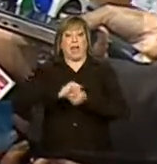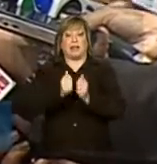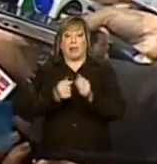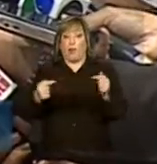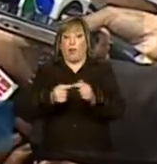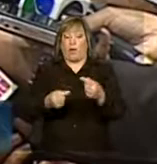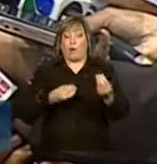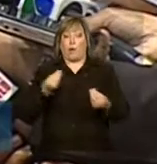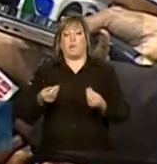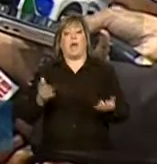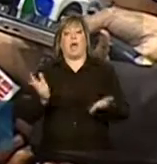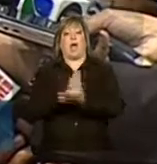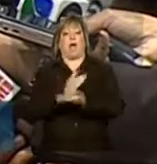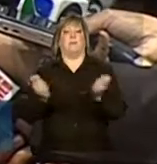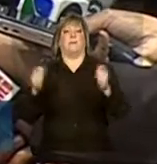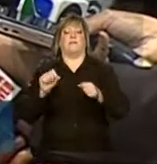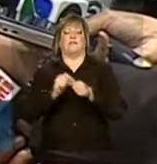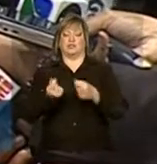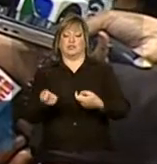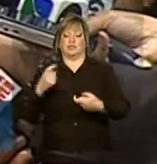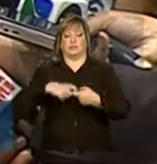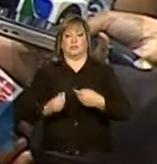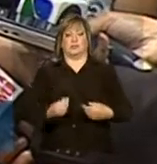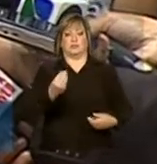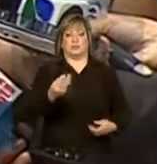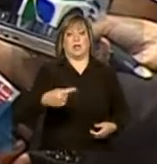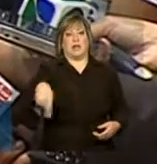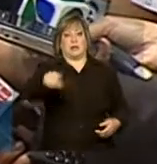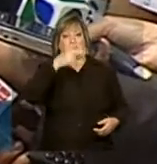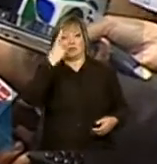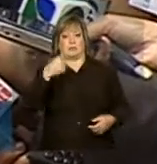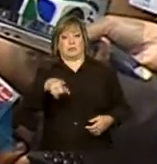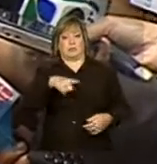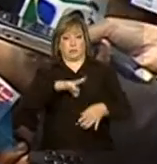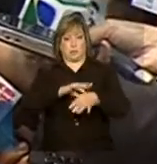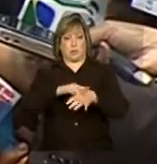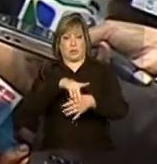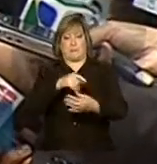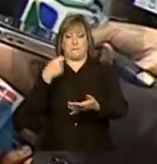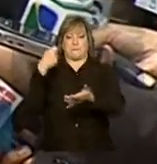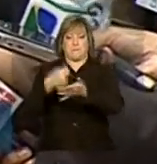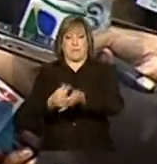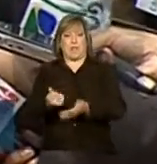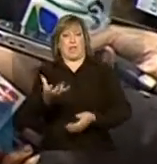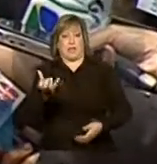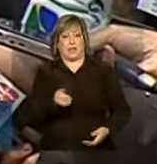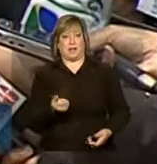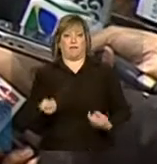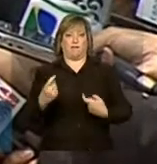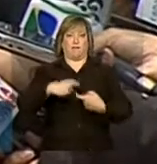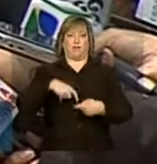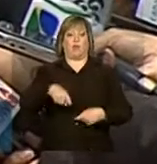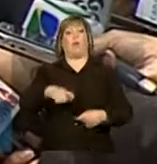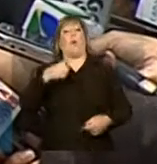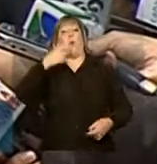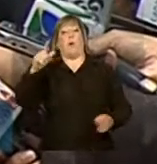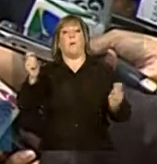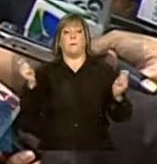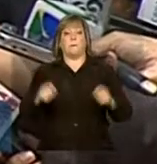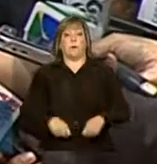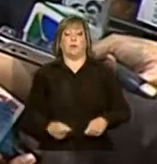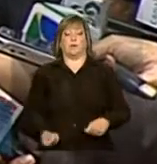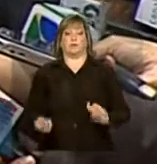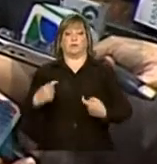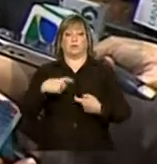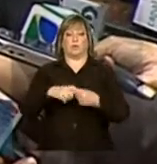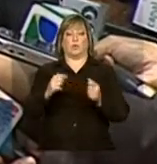exemplo, ressarcimento para o paciente pagar e receber o recurso de volta. Outros podem se associar a